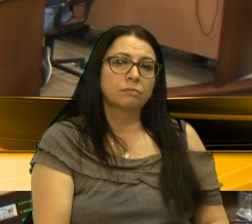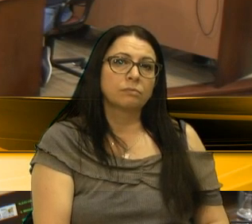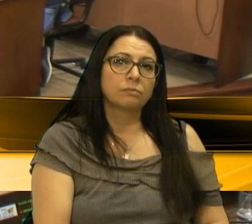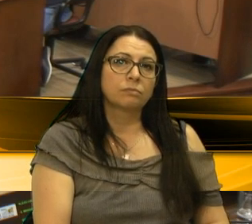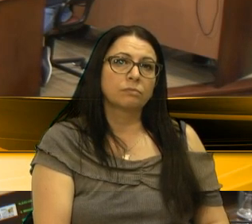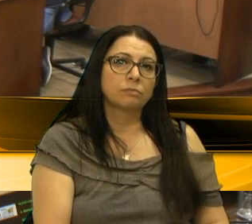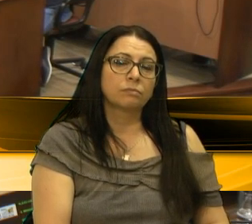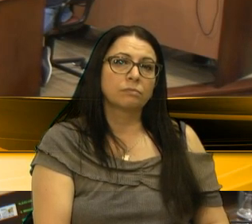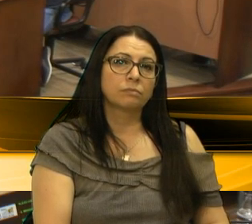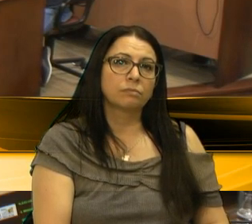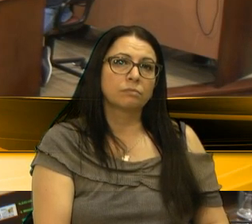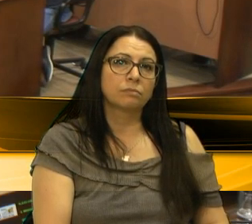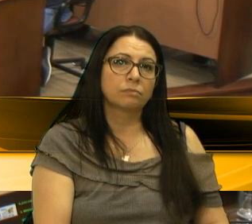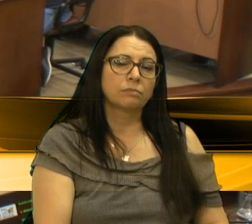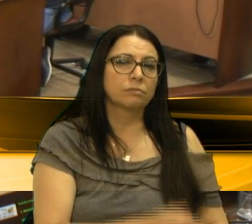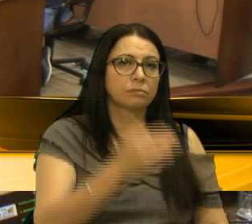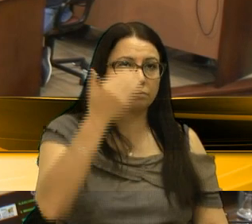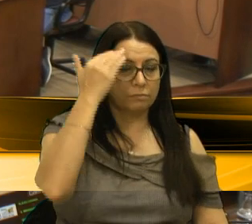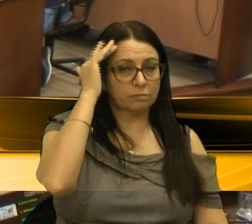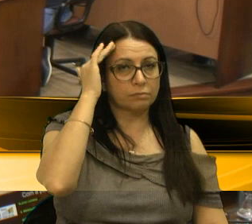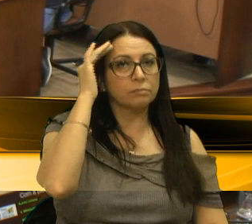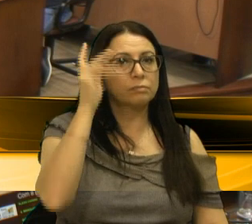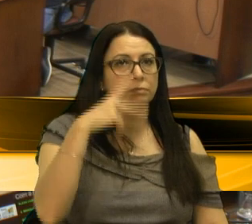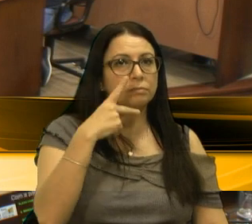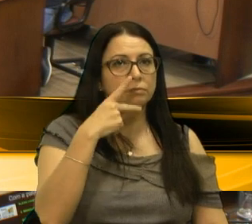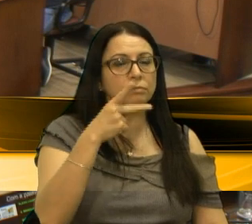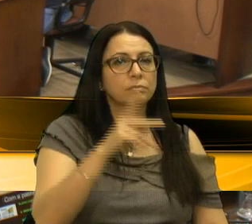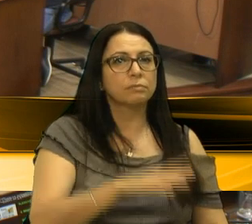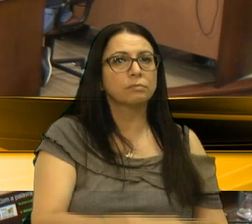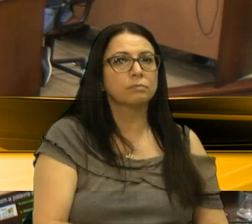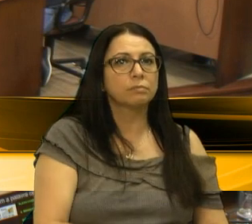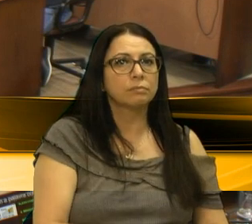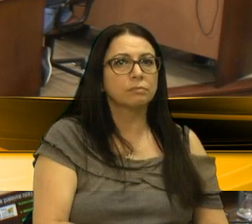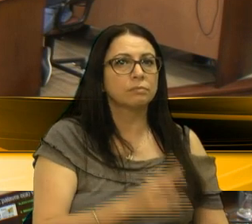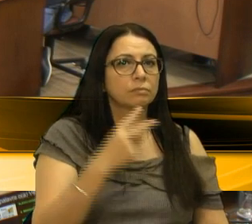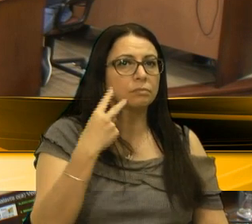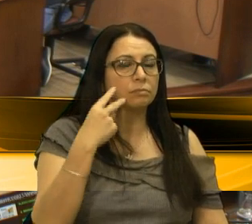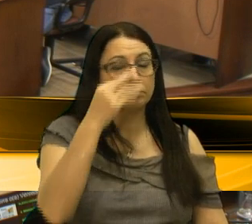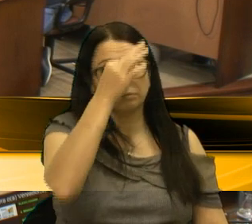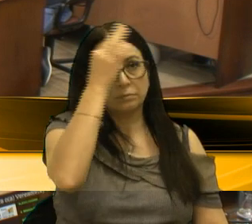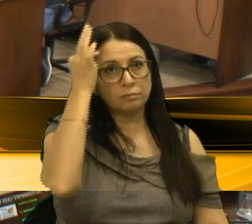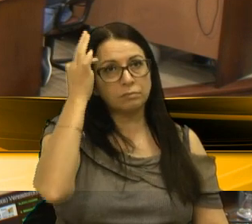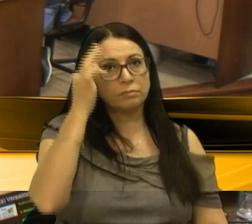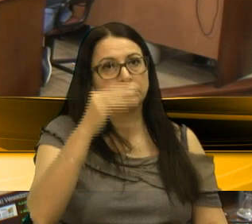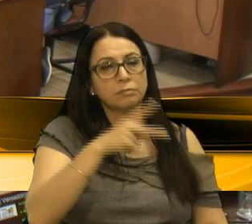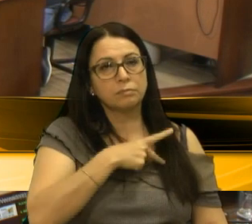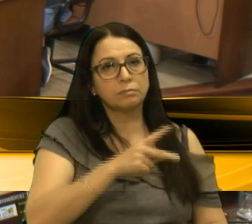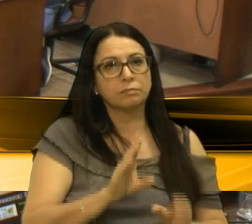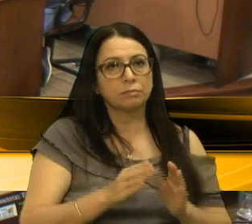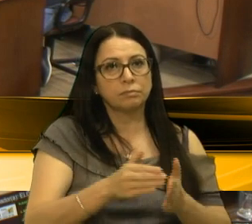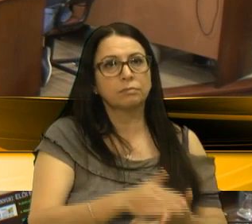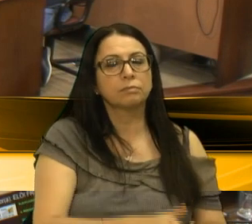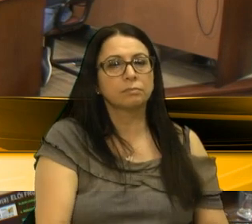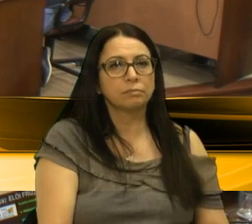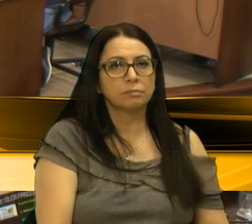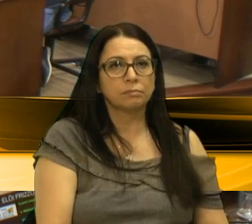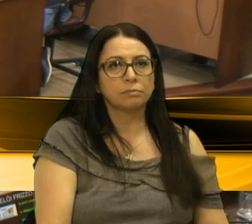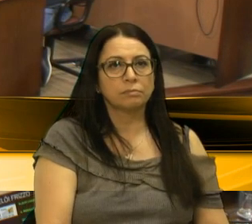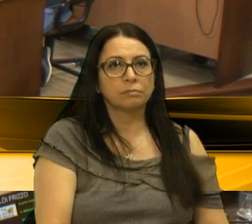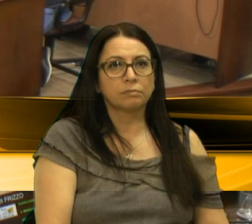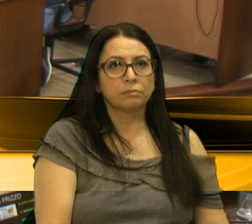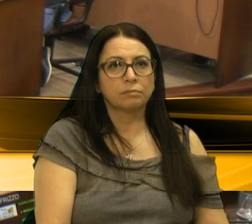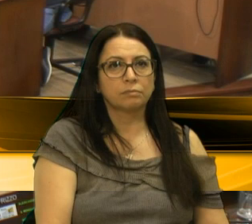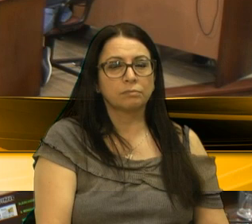Eu entendi e compreendi a manifestação do vereador Gustavo, nosso presidente da comissão,